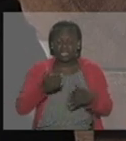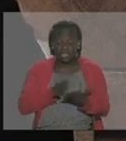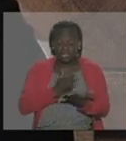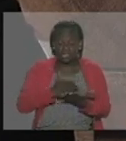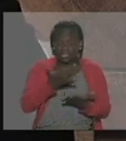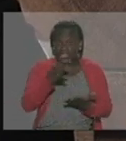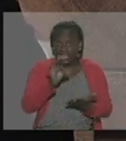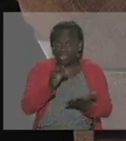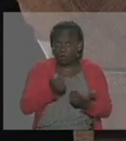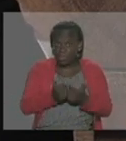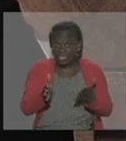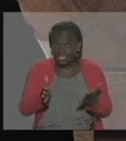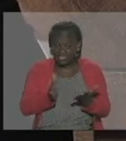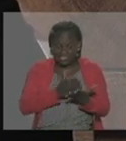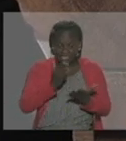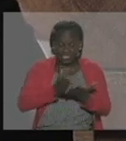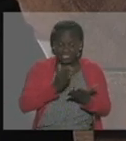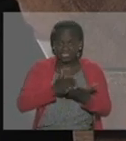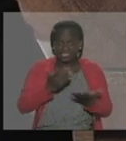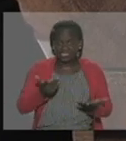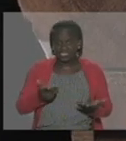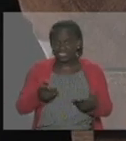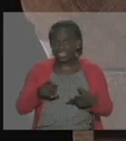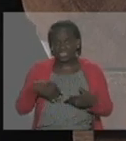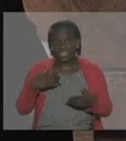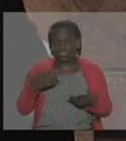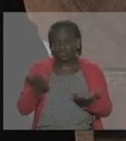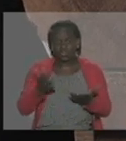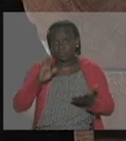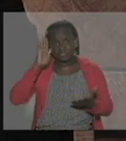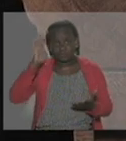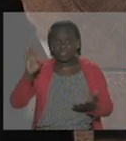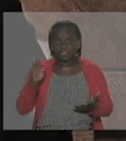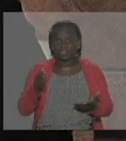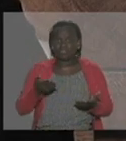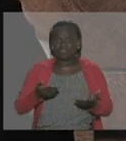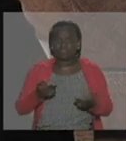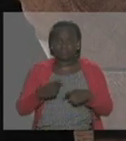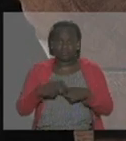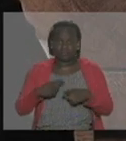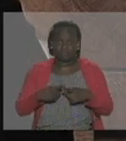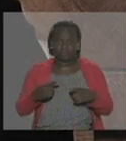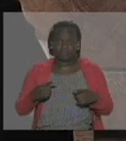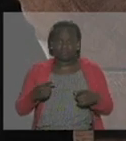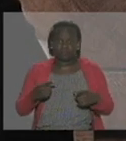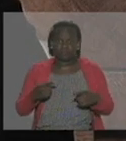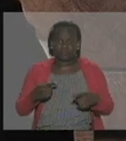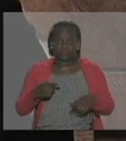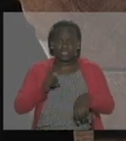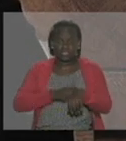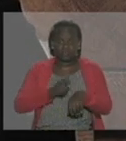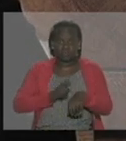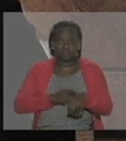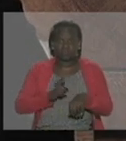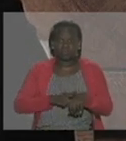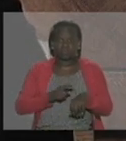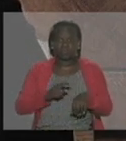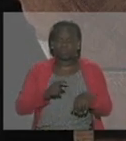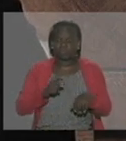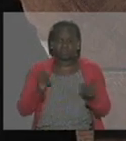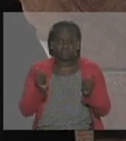nas 10 primeiras páginas senão Ainda mais hoje em dia em que a a a o